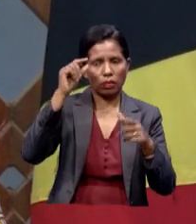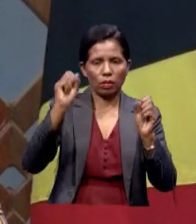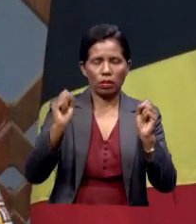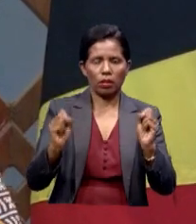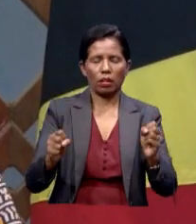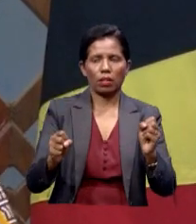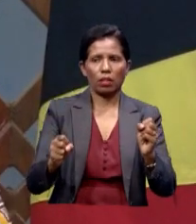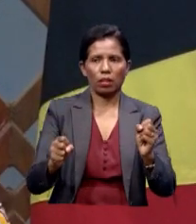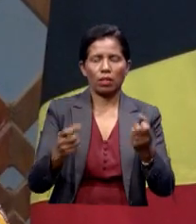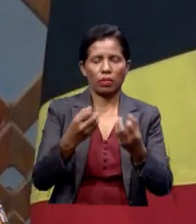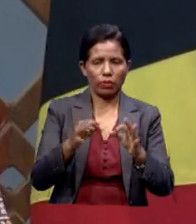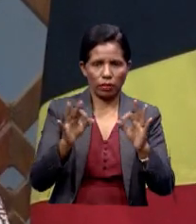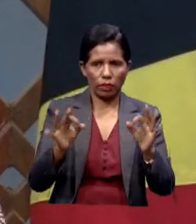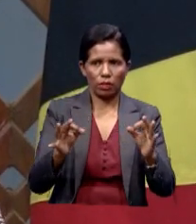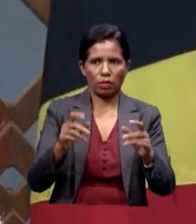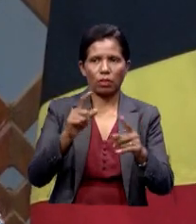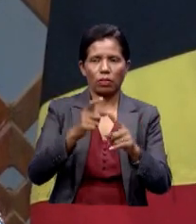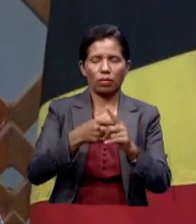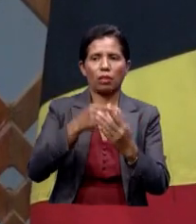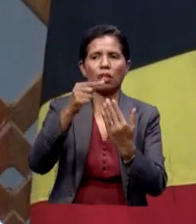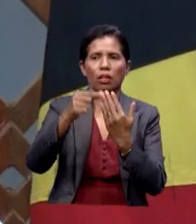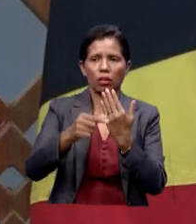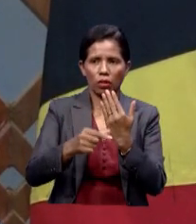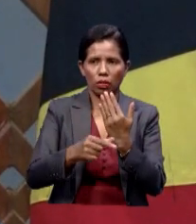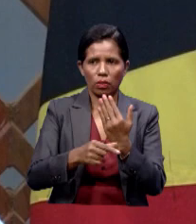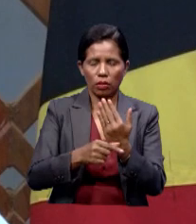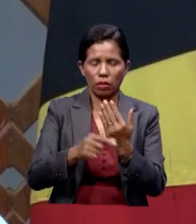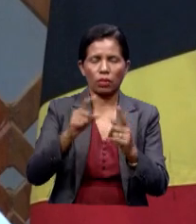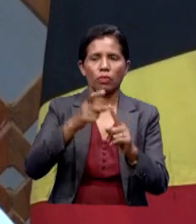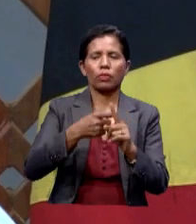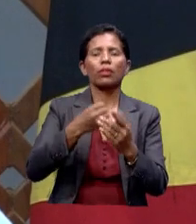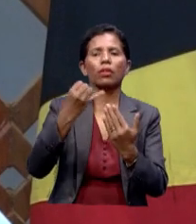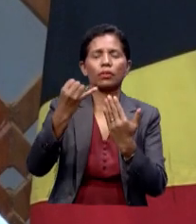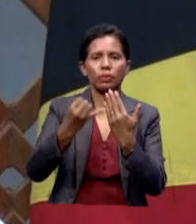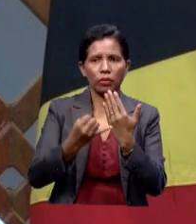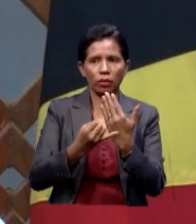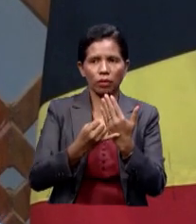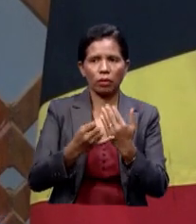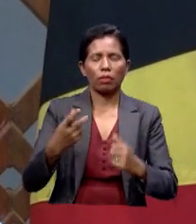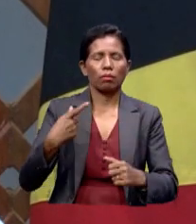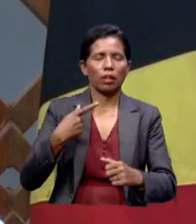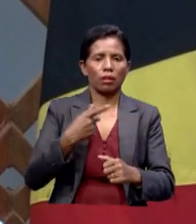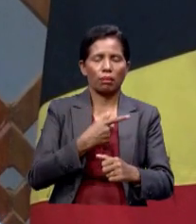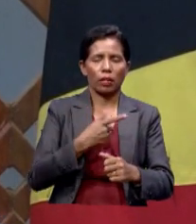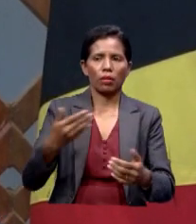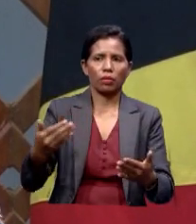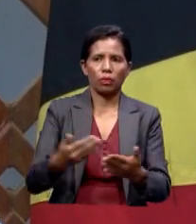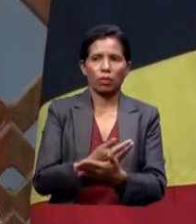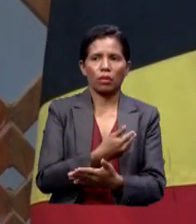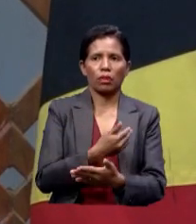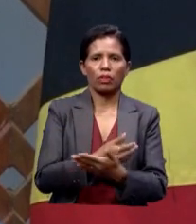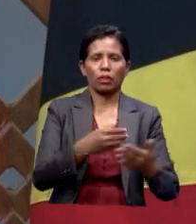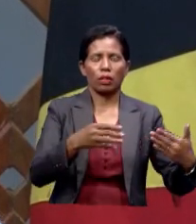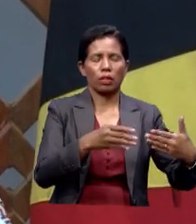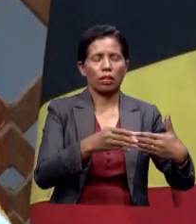Tiana, por exemplo, ia fulano em agosto ou fulano em julho. O Parlamento Fong tem que organizar